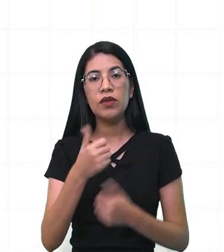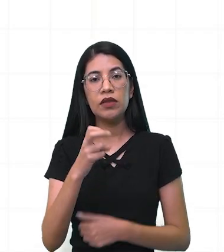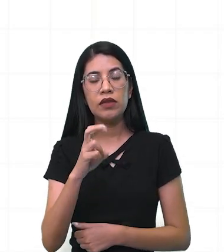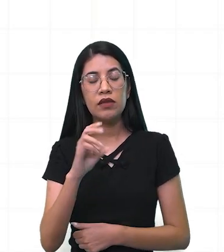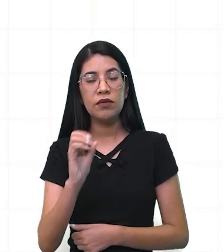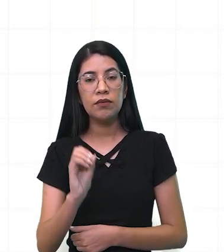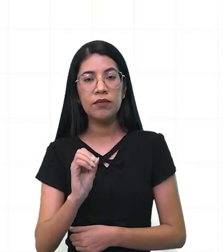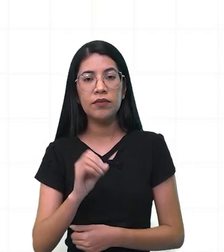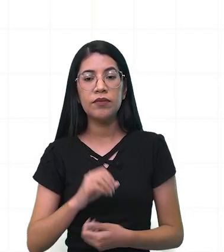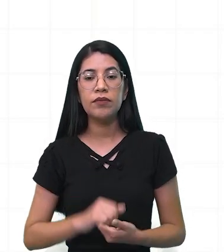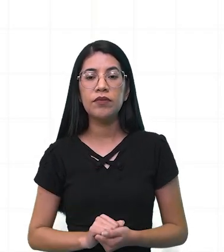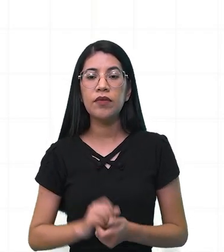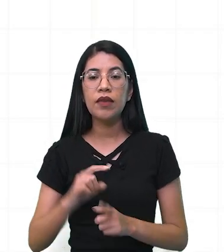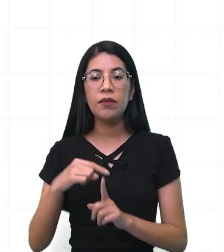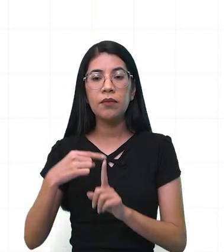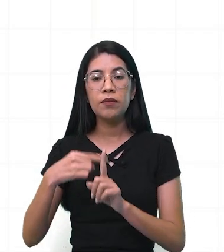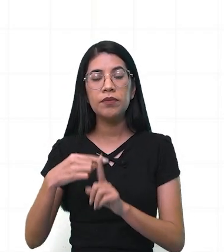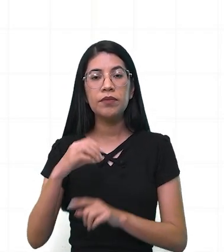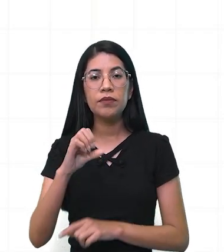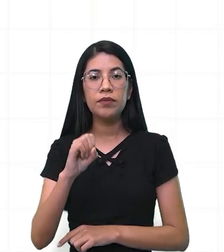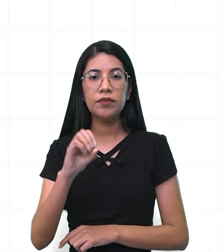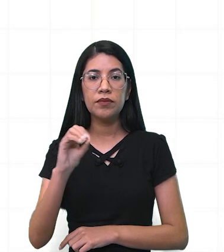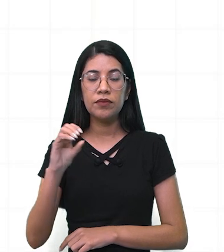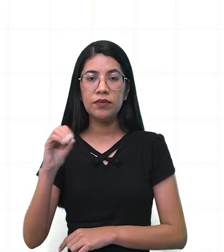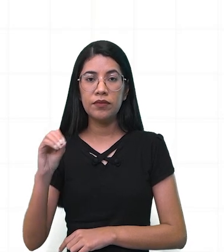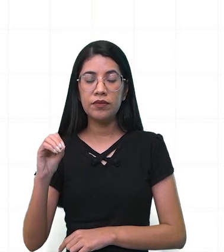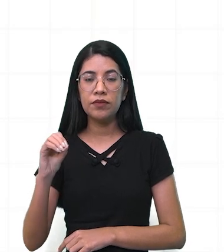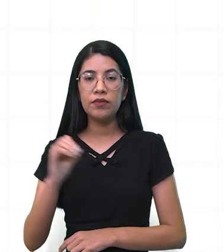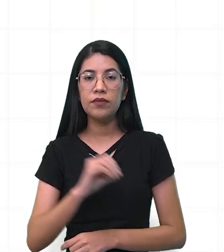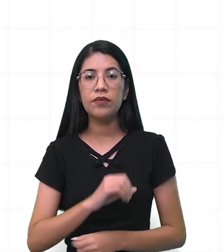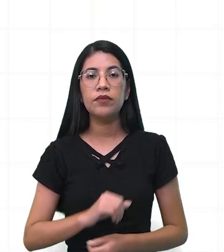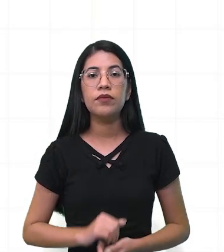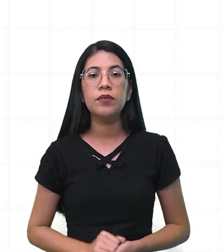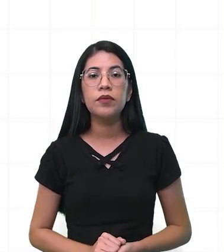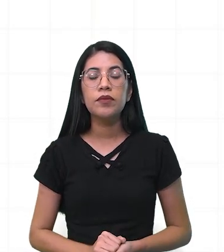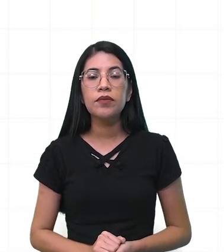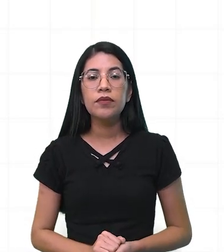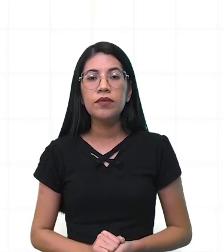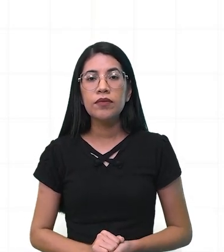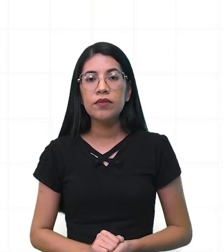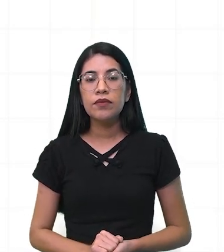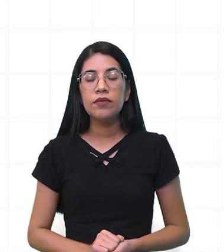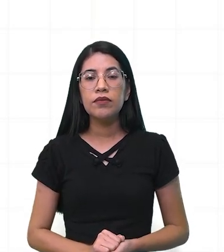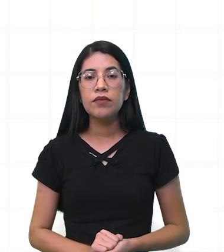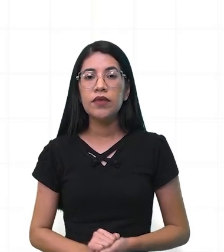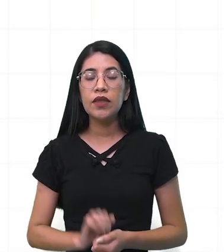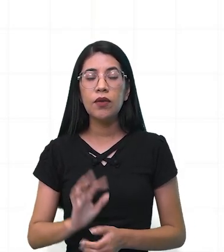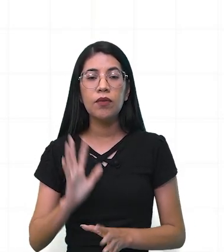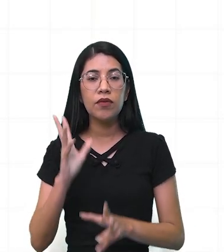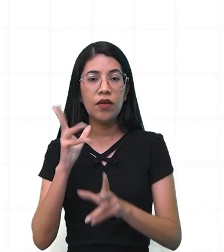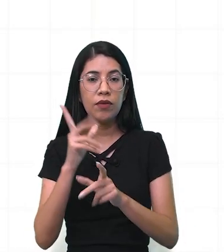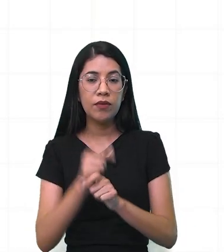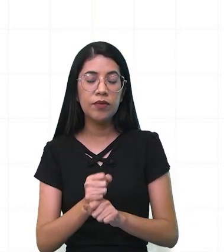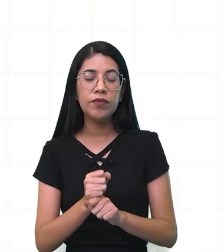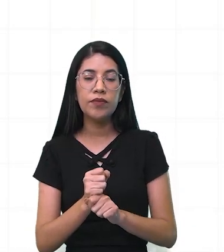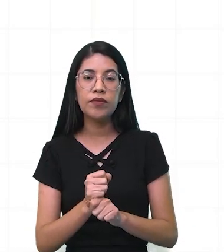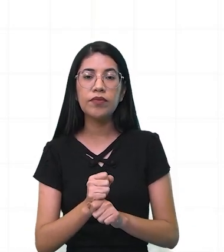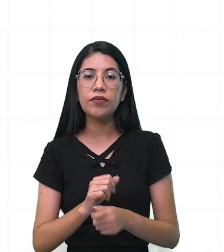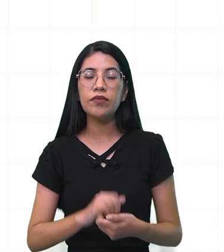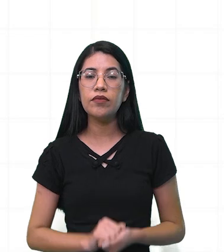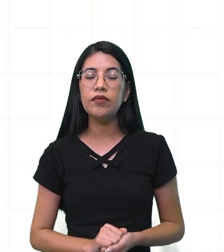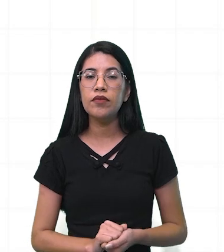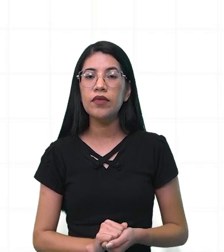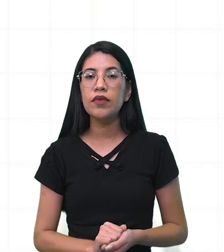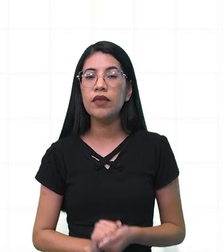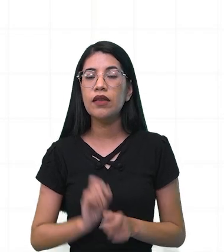150, mais 800. Ok? Então, resolvendo essa situação, nós